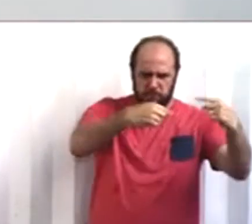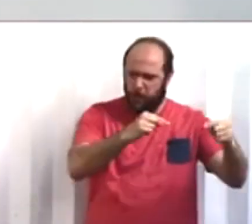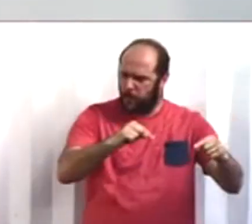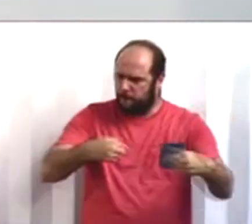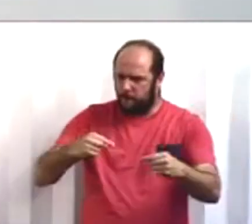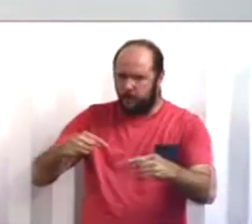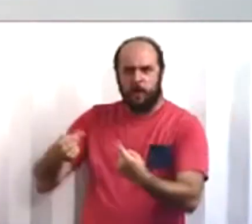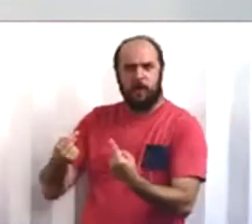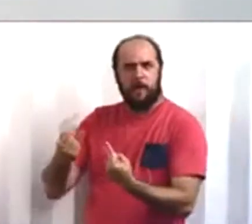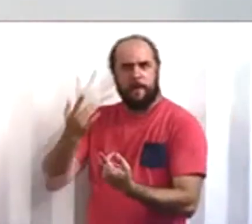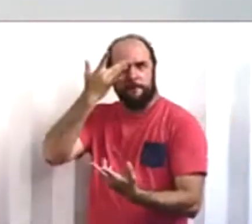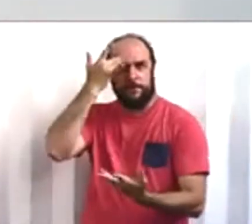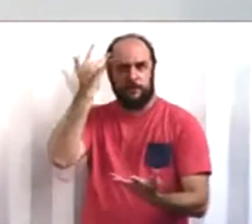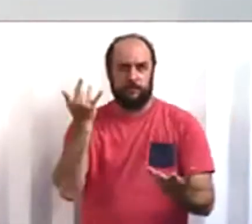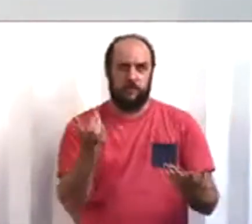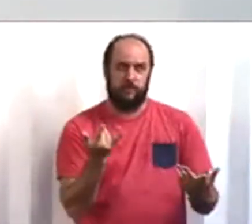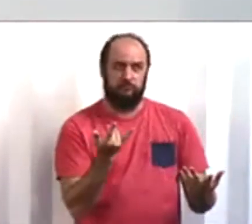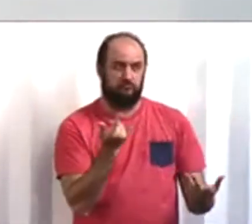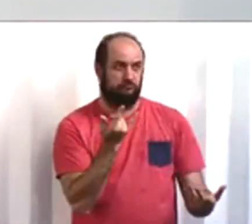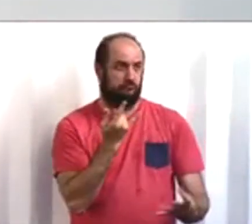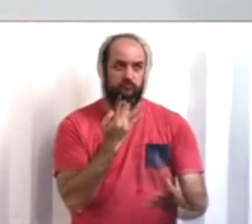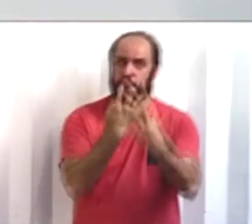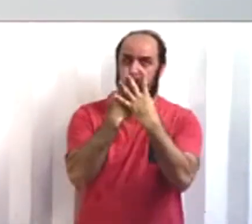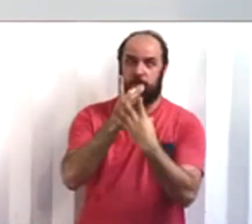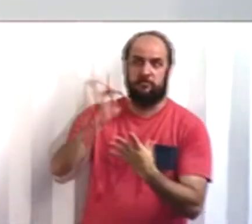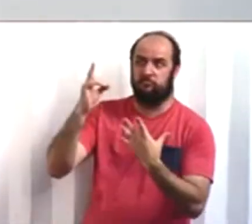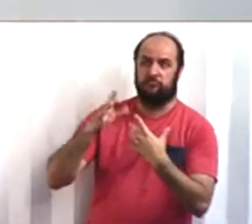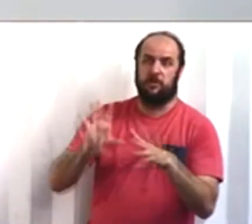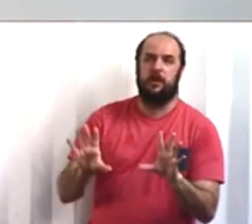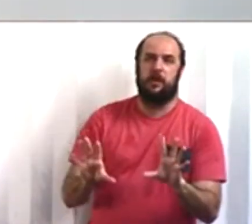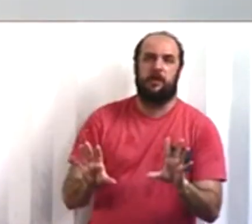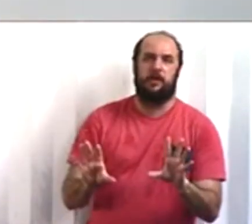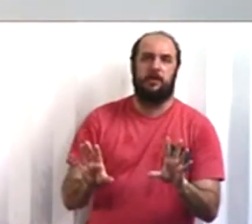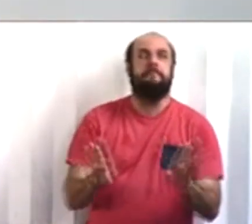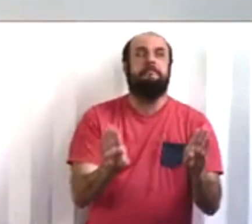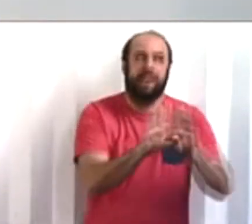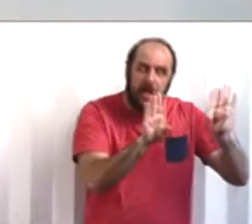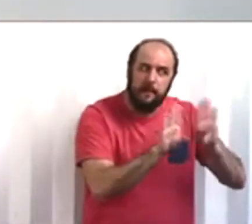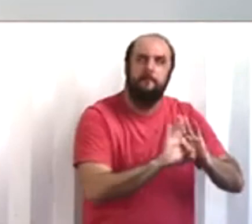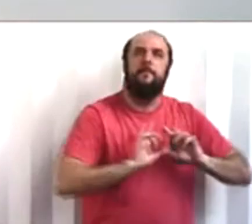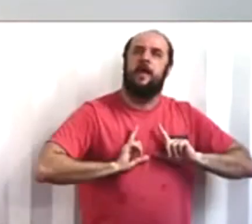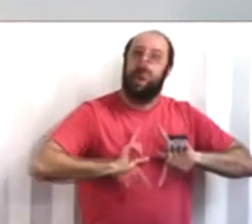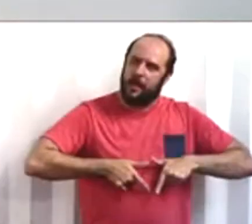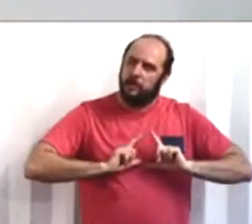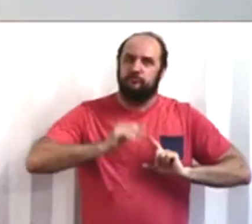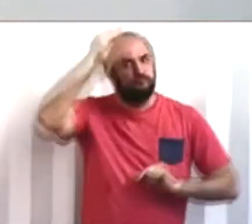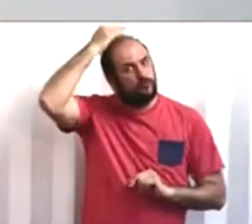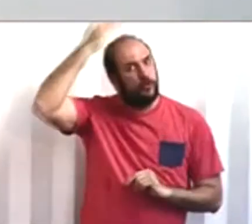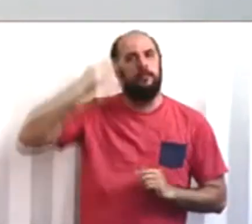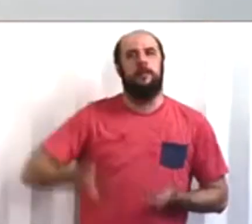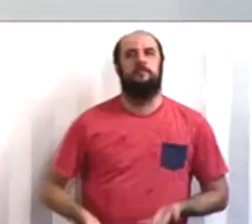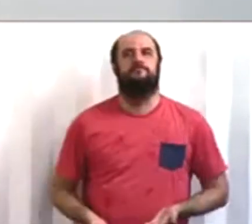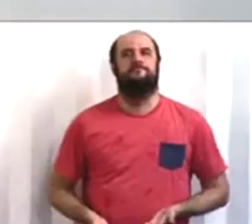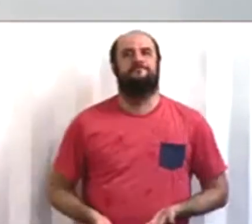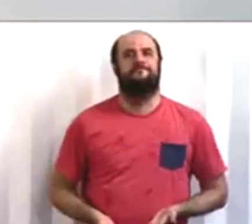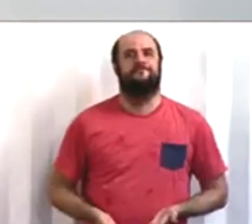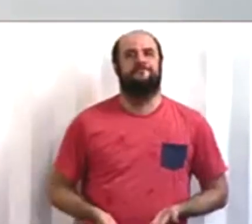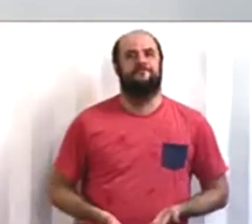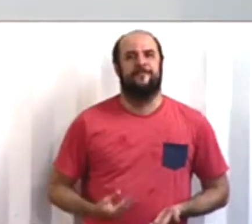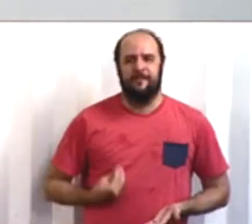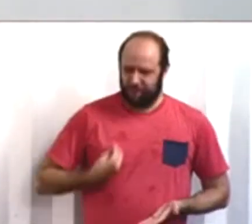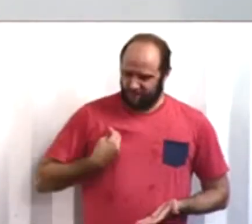relacionada a quem não professa a Deus, aos gentios, e também aos judeus que professam a Deus, mas têm suas